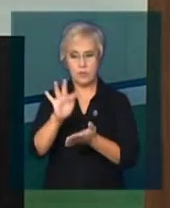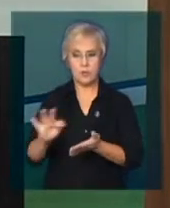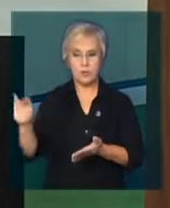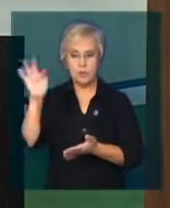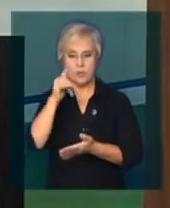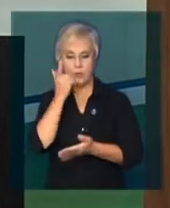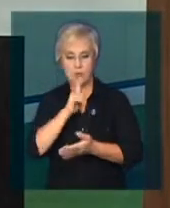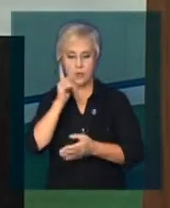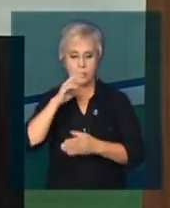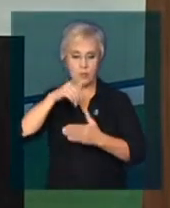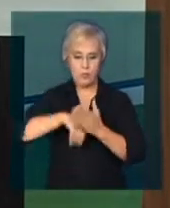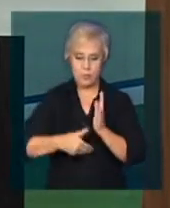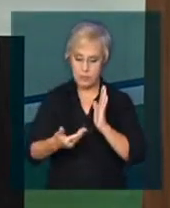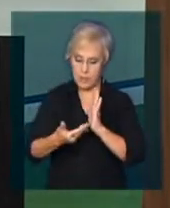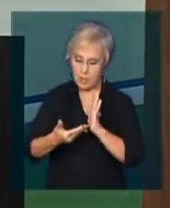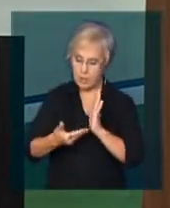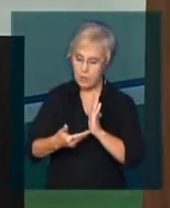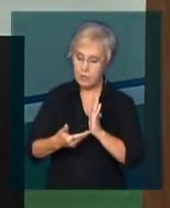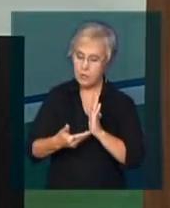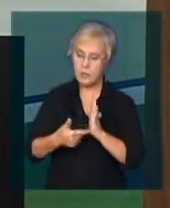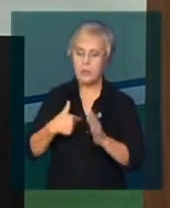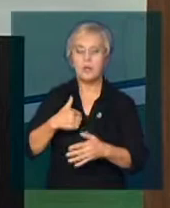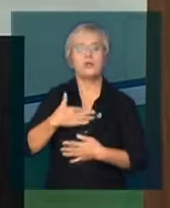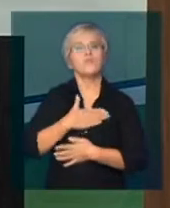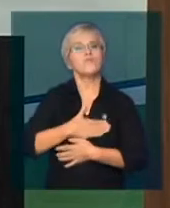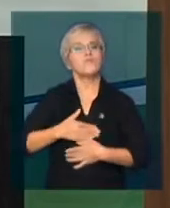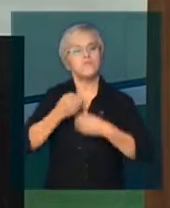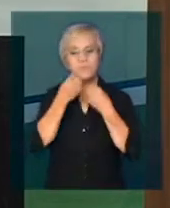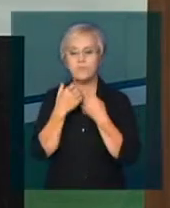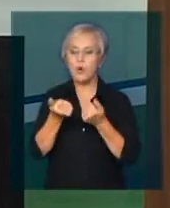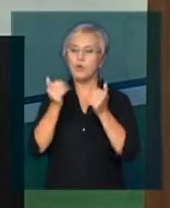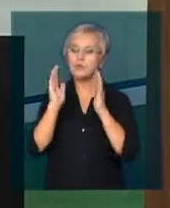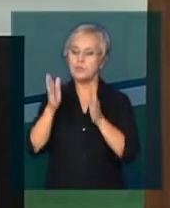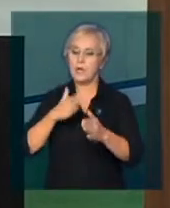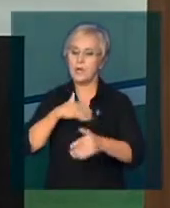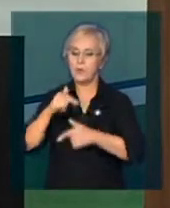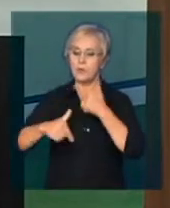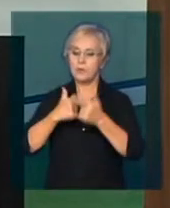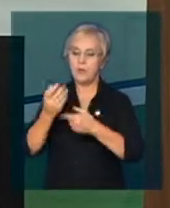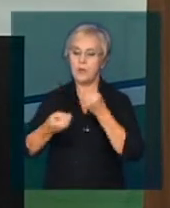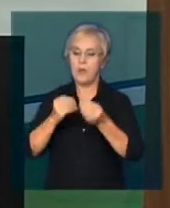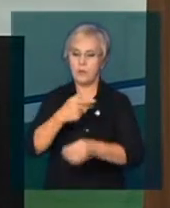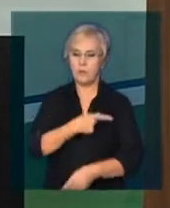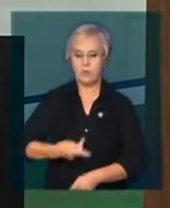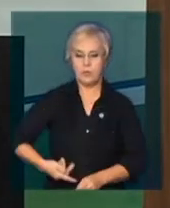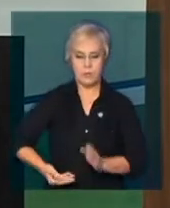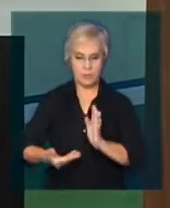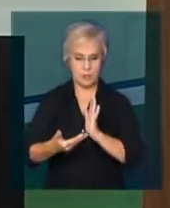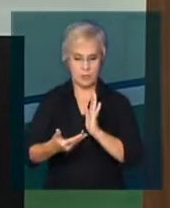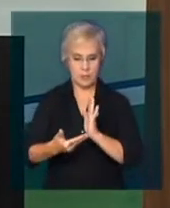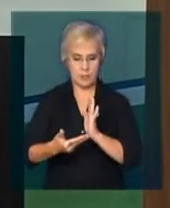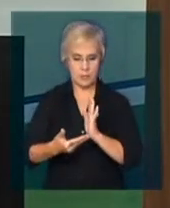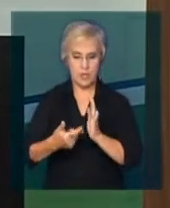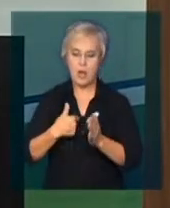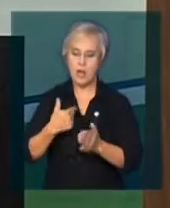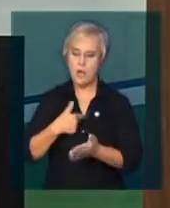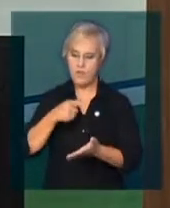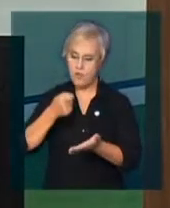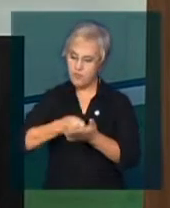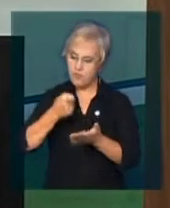na Câmara, eu já terei dado por satisfeito o meu mandato de presidente da Câmara dos Deputados. Terei